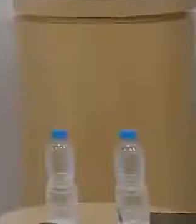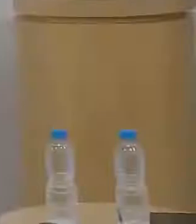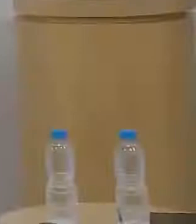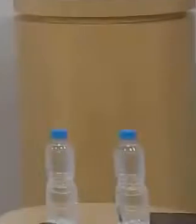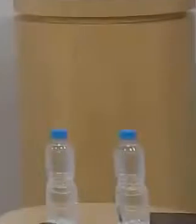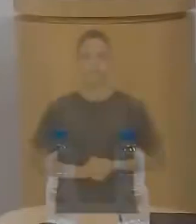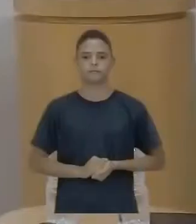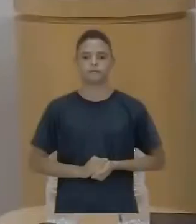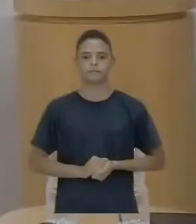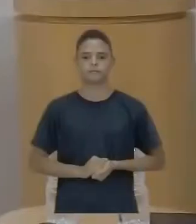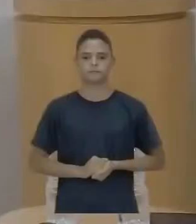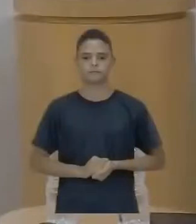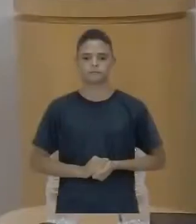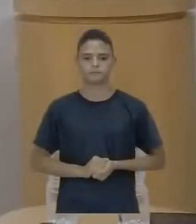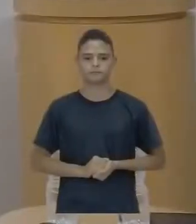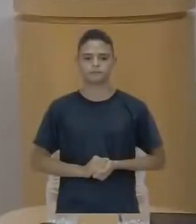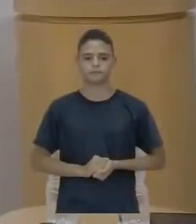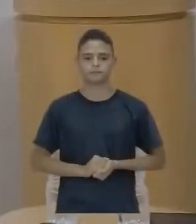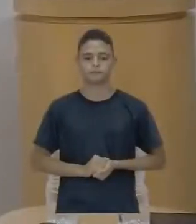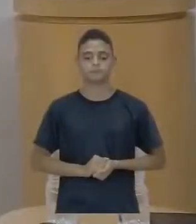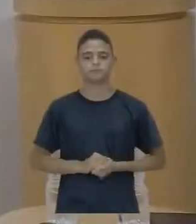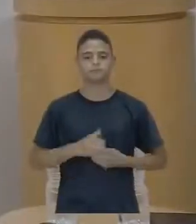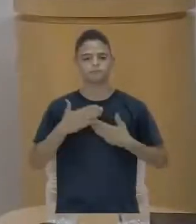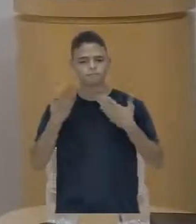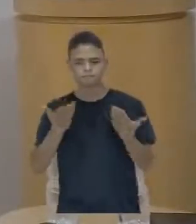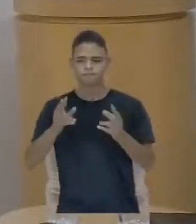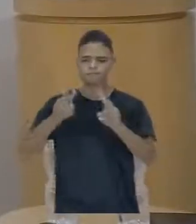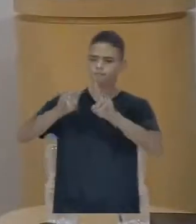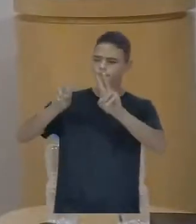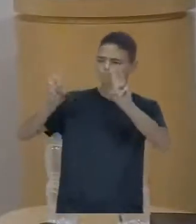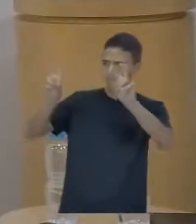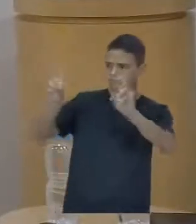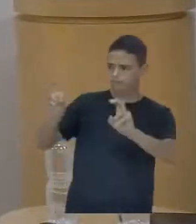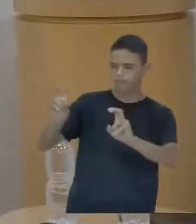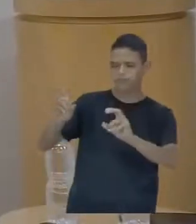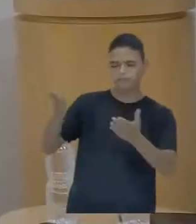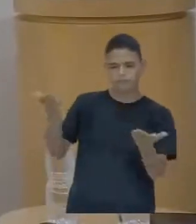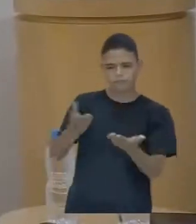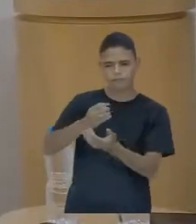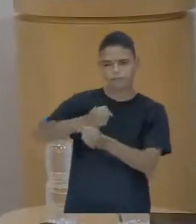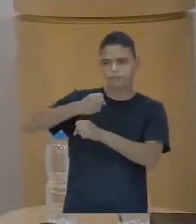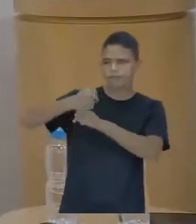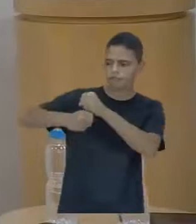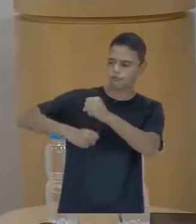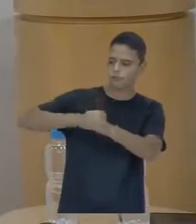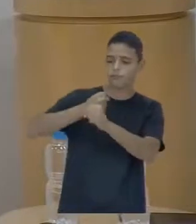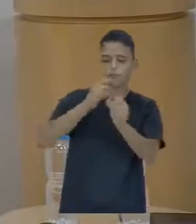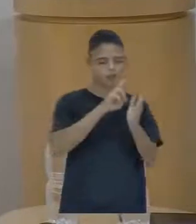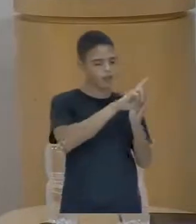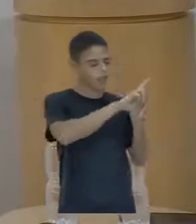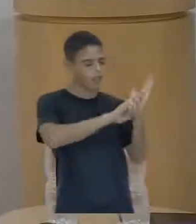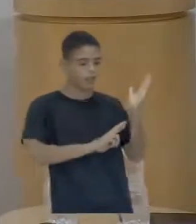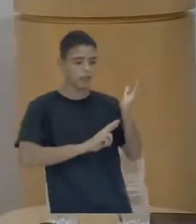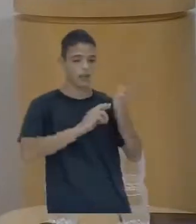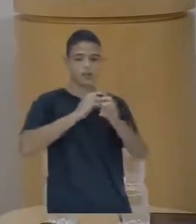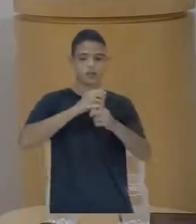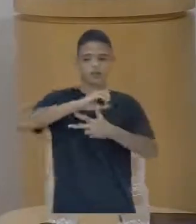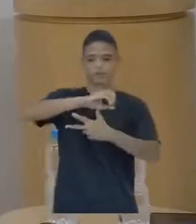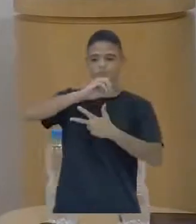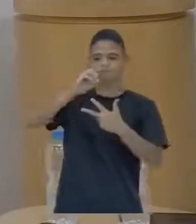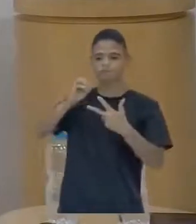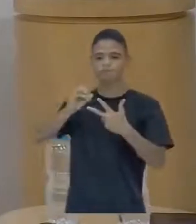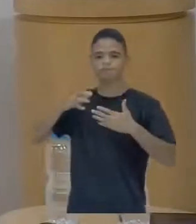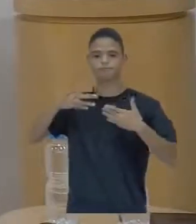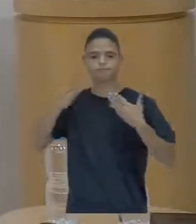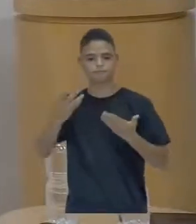Qual será o tema deste ano da redação do Enem. Então, vamos até lá